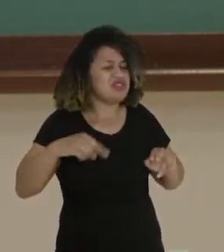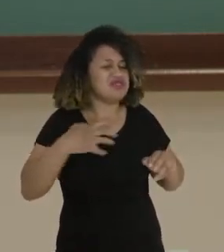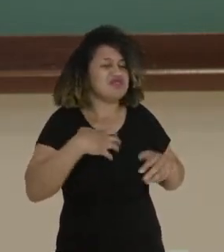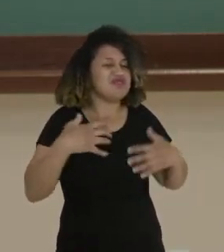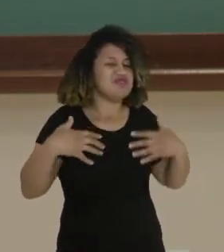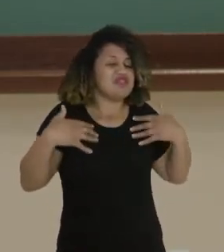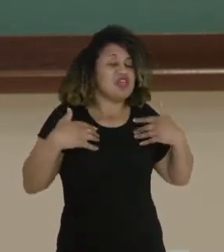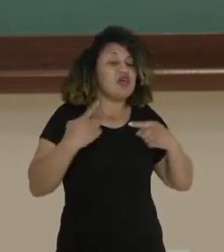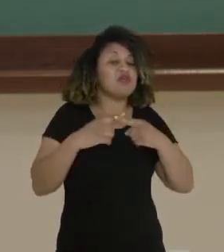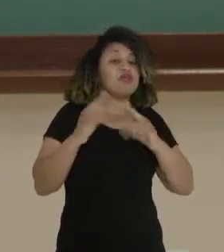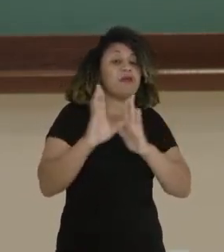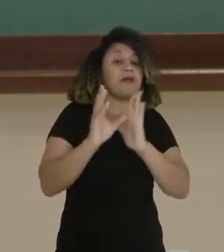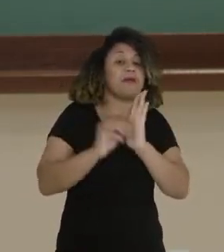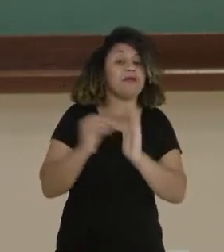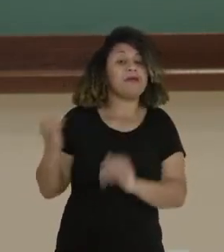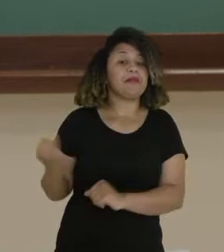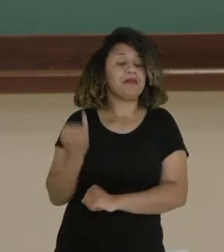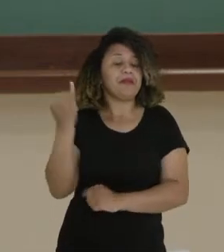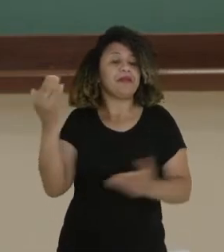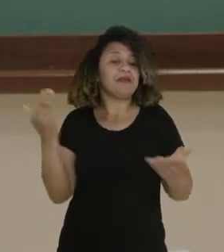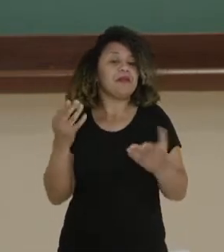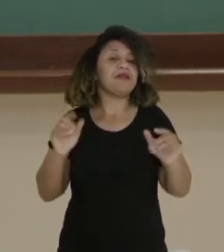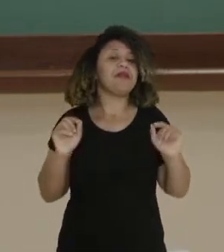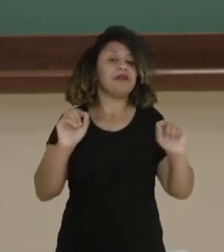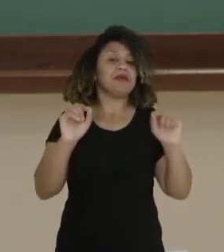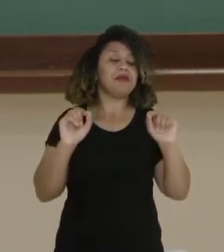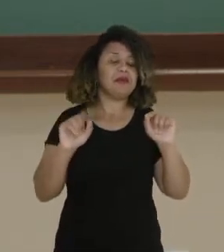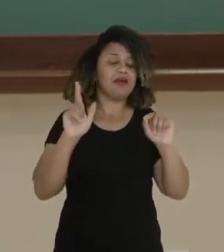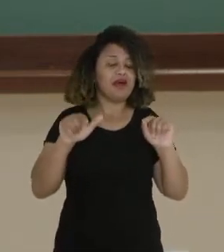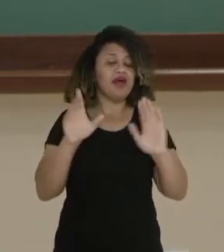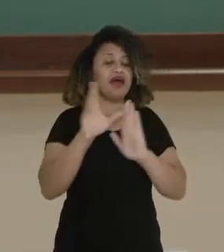um conteúdo muito importante hoje, que é o conteúdo de